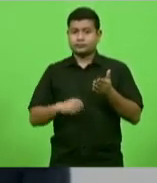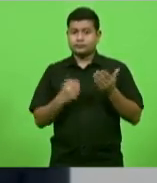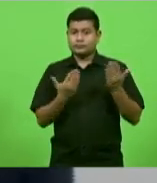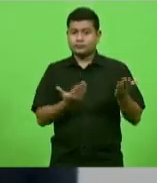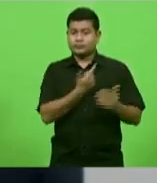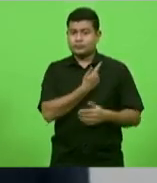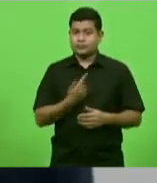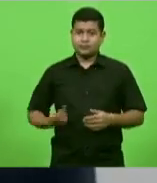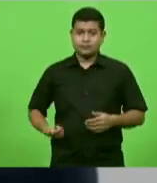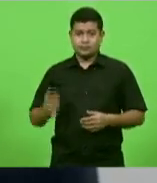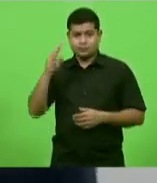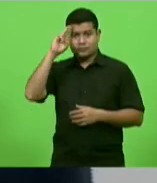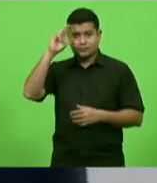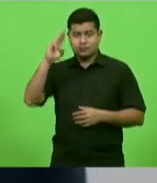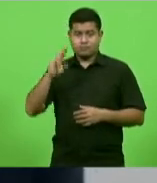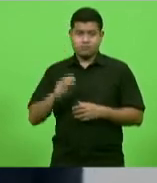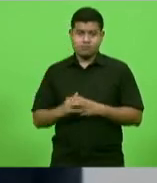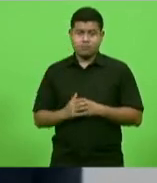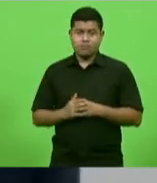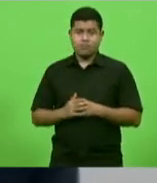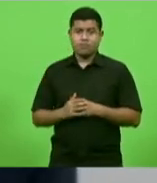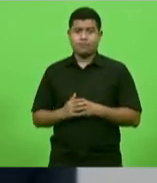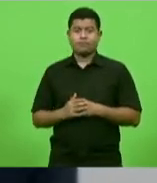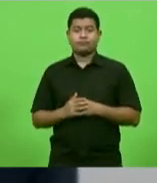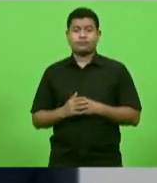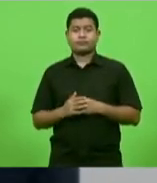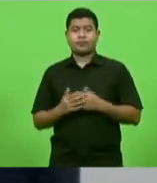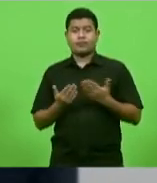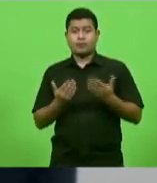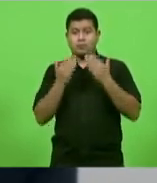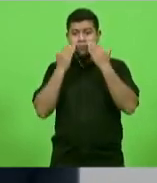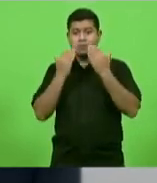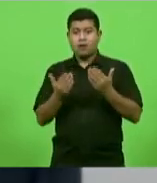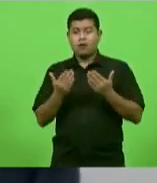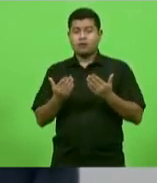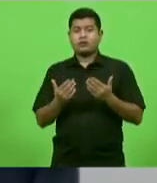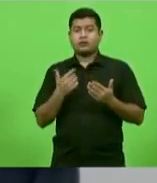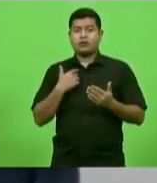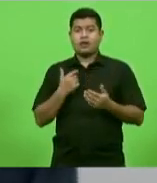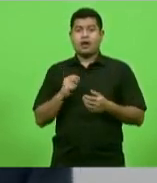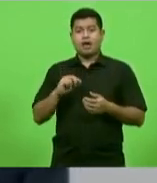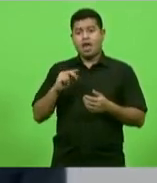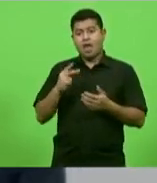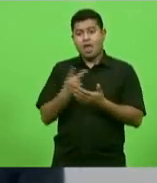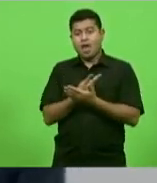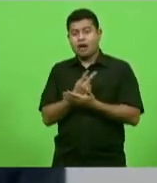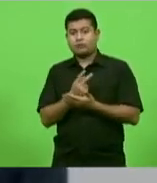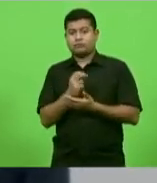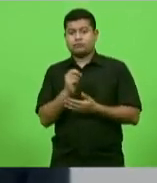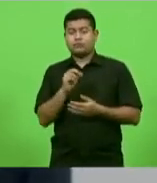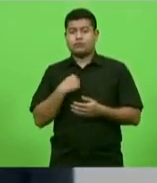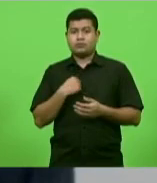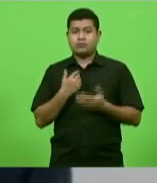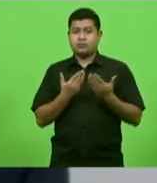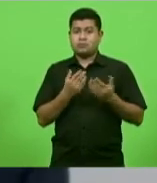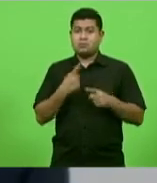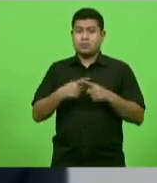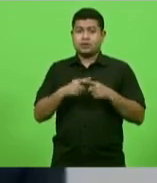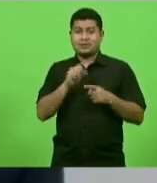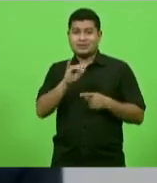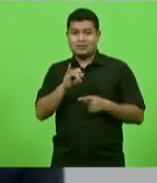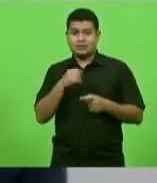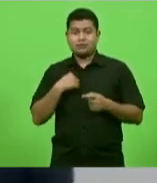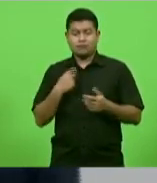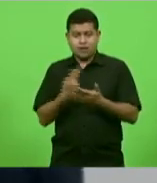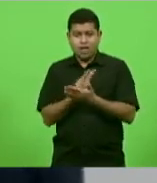Sua Excelência, o senhor governador do Estado, o que bem demonstra que não houve qualquer engano ou equívoco, porque senão não contaria